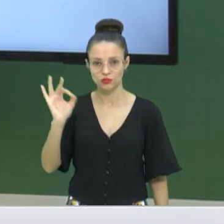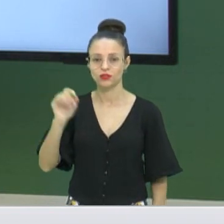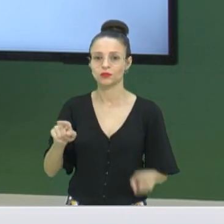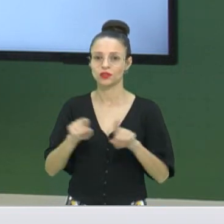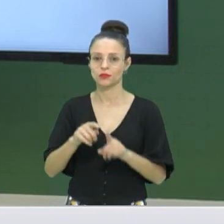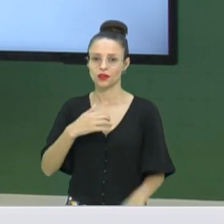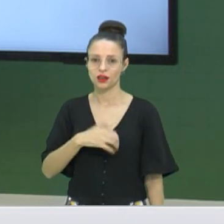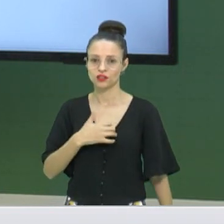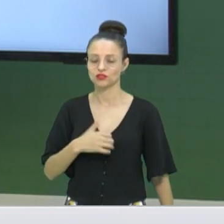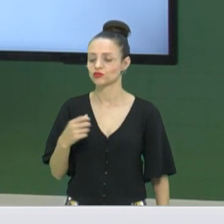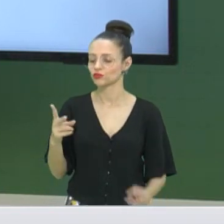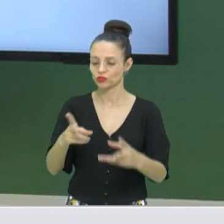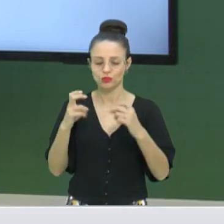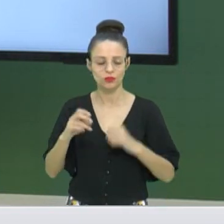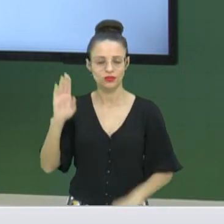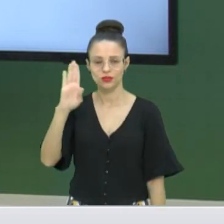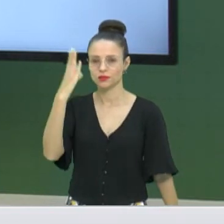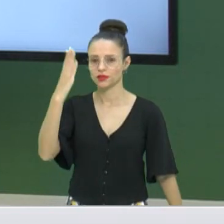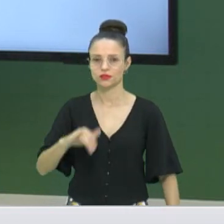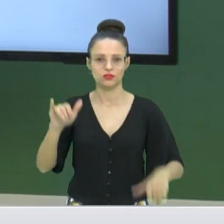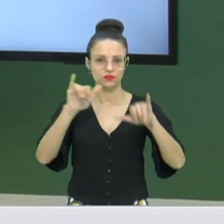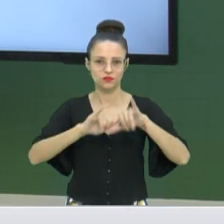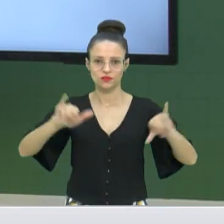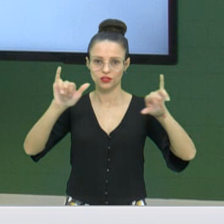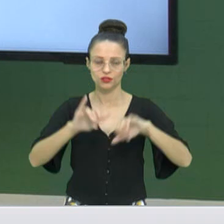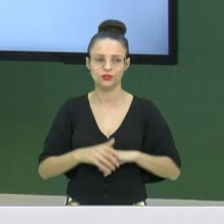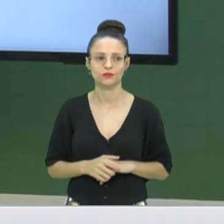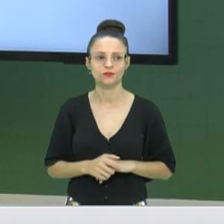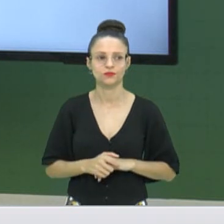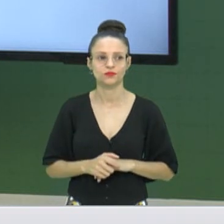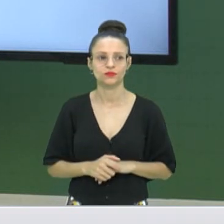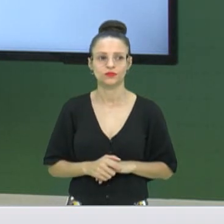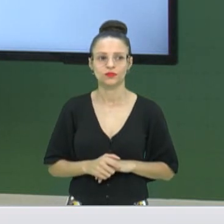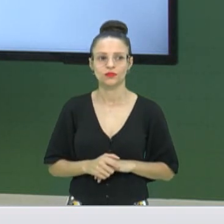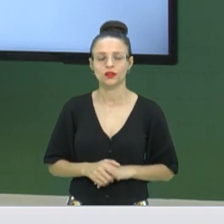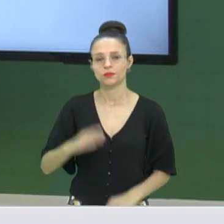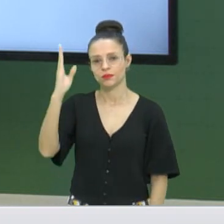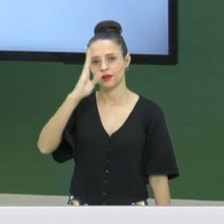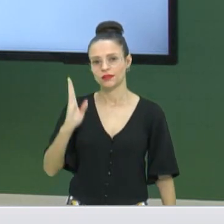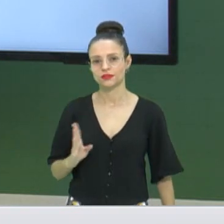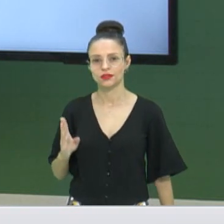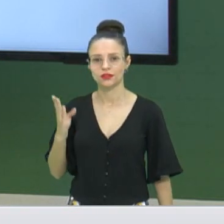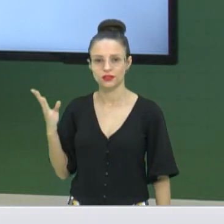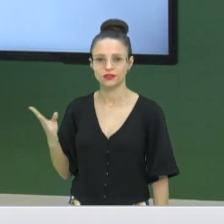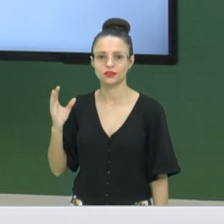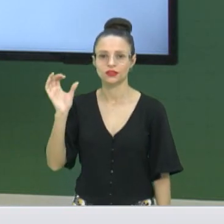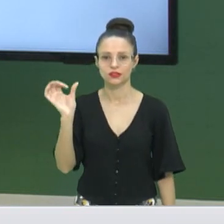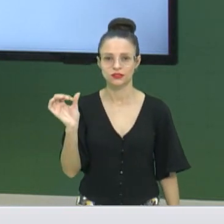argentinos não sabem reconhecer uma notícia quando ela é falsa. E os brasileiros,